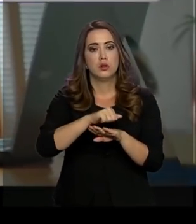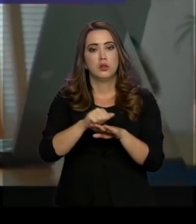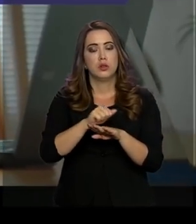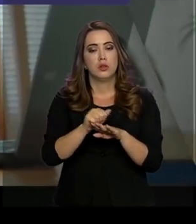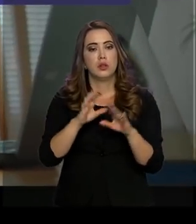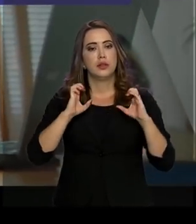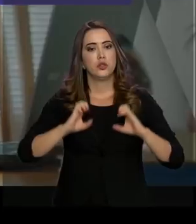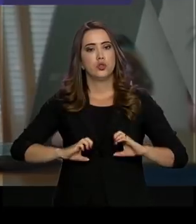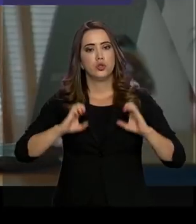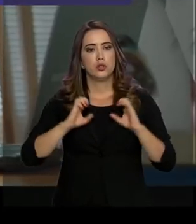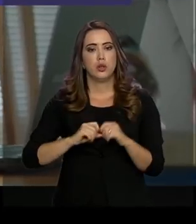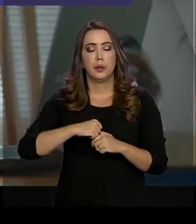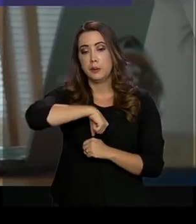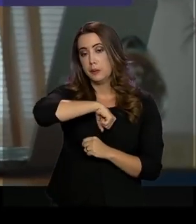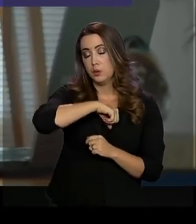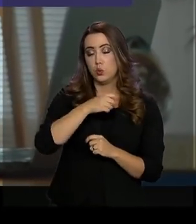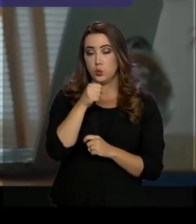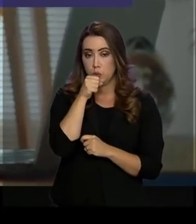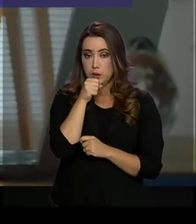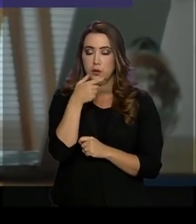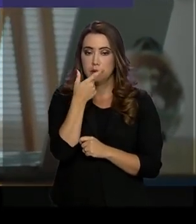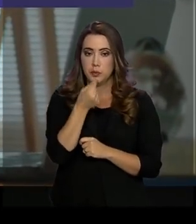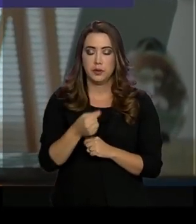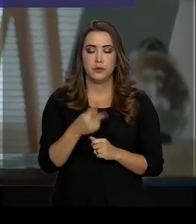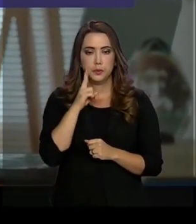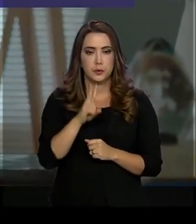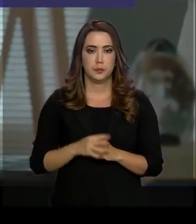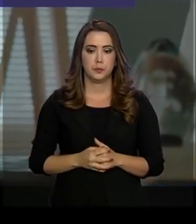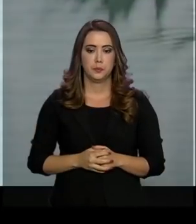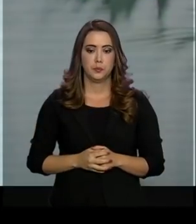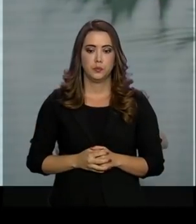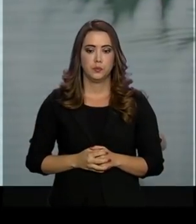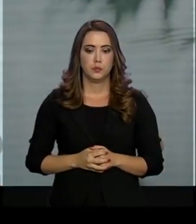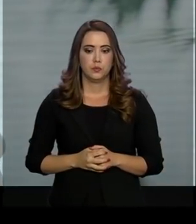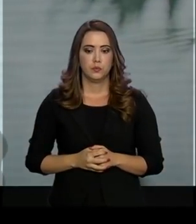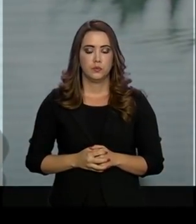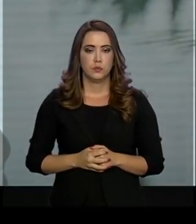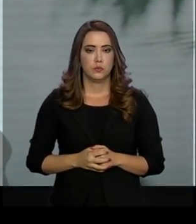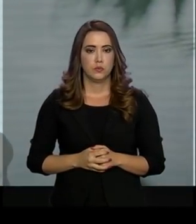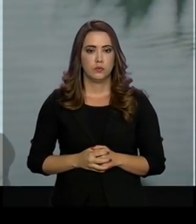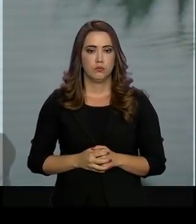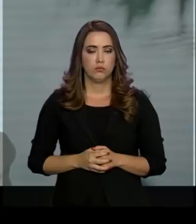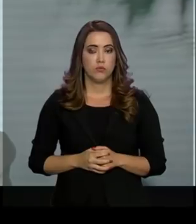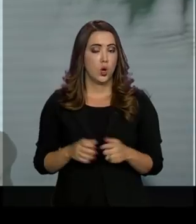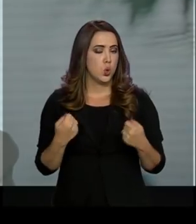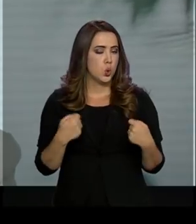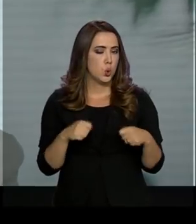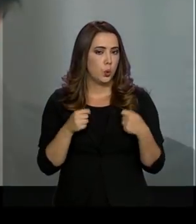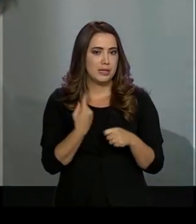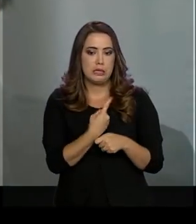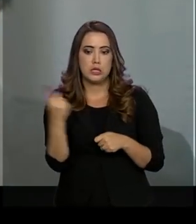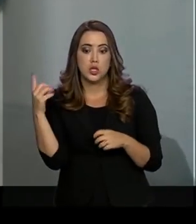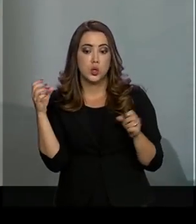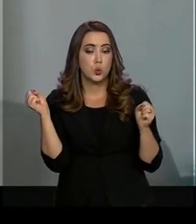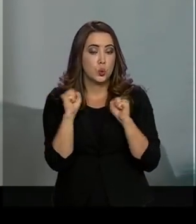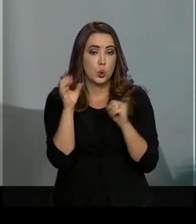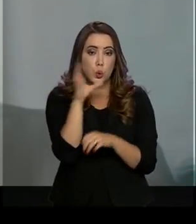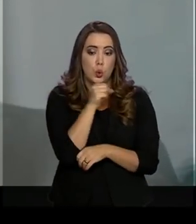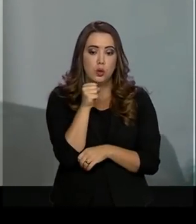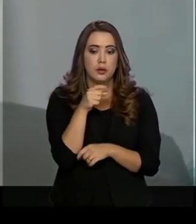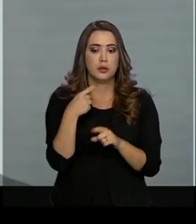etiqueta na hora de tossir ou espirrar. Vamos ouvir um trechinho. Não precisa sair correndo para o hospital por causa de um